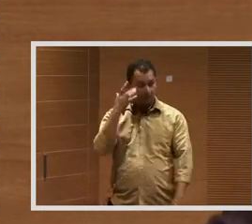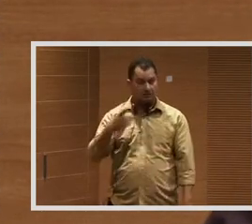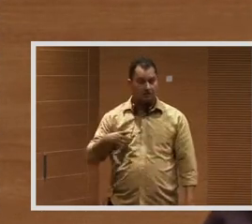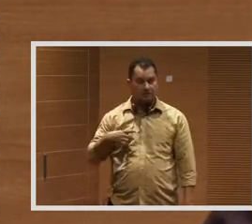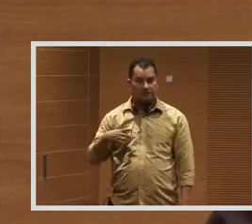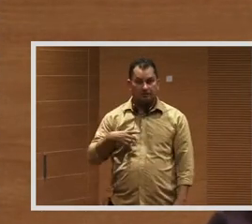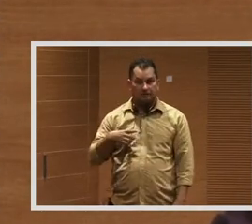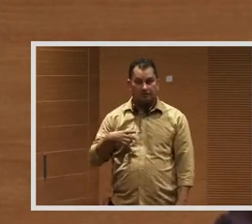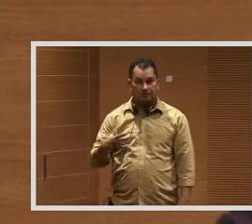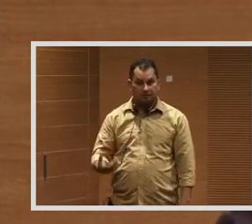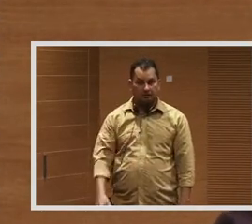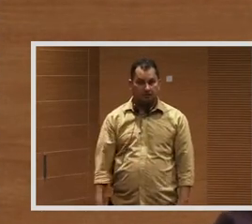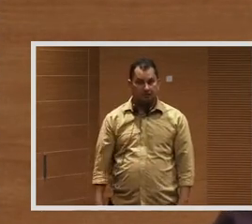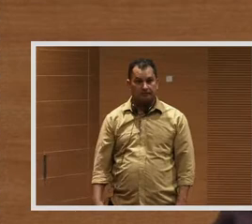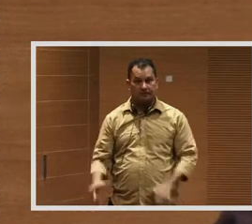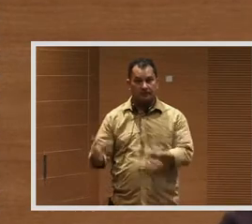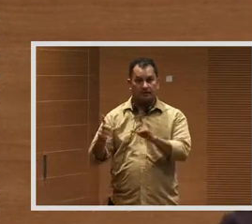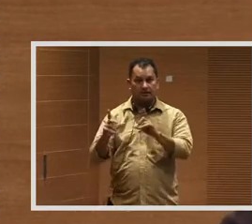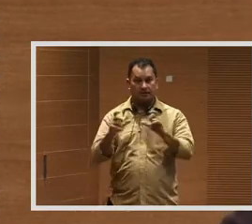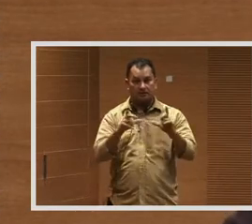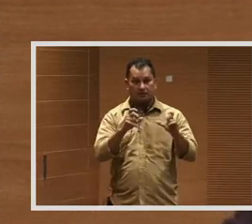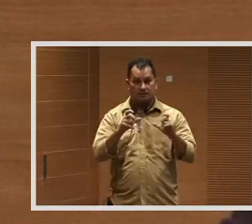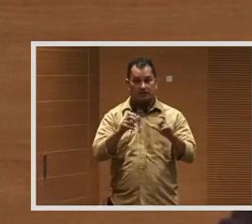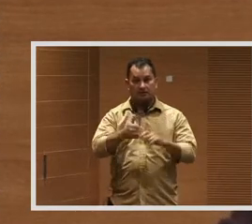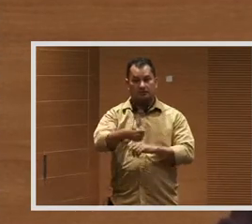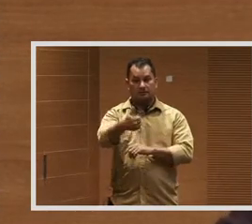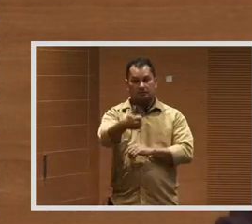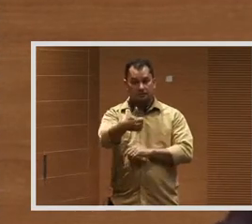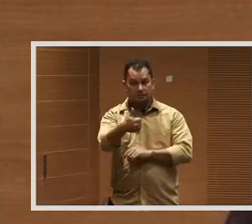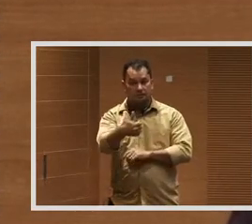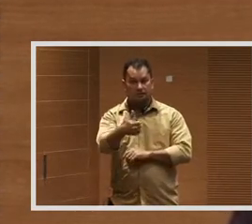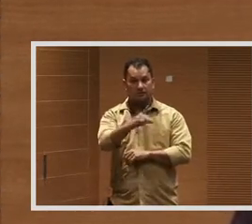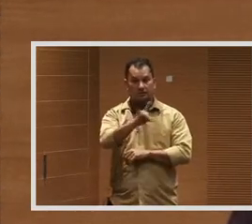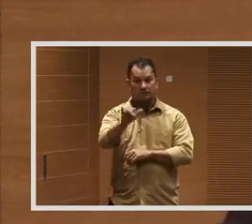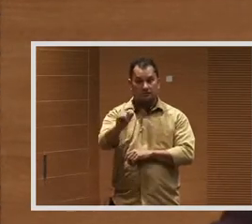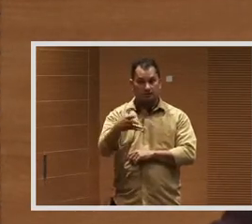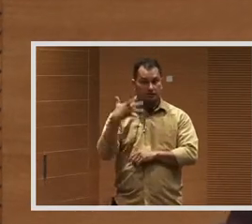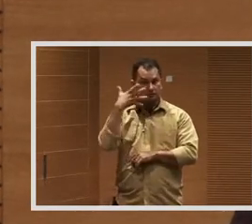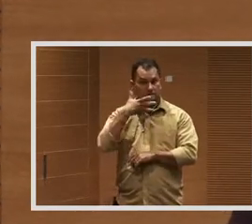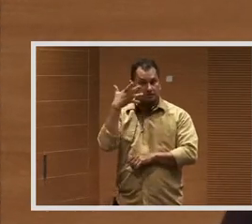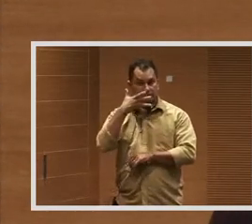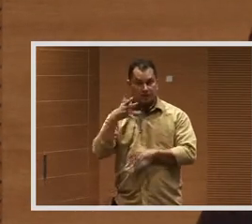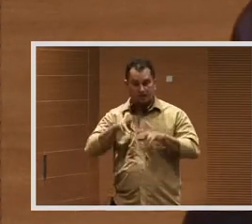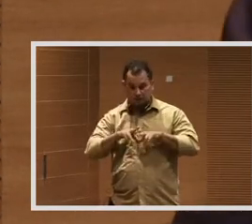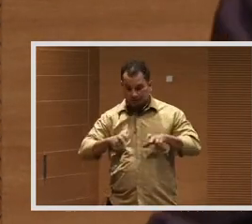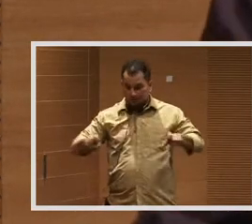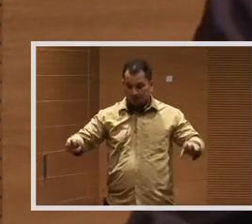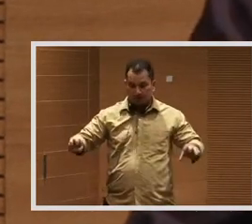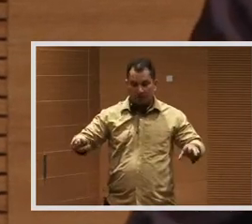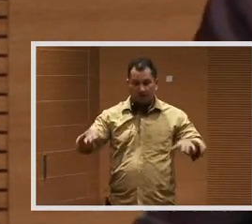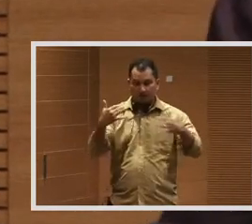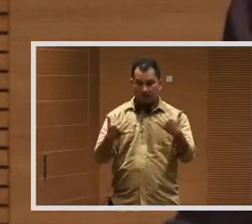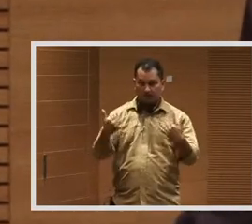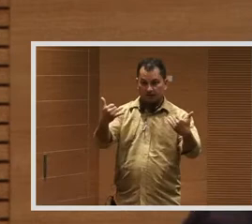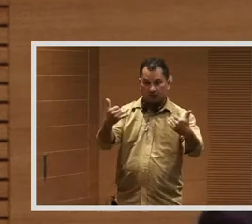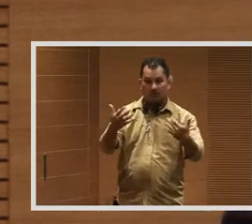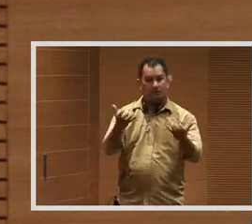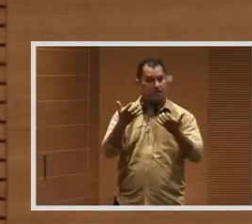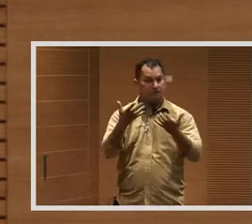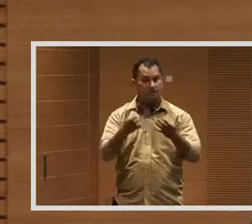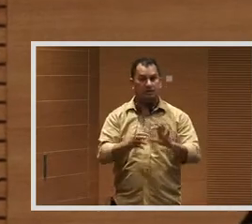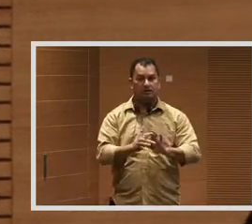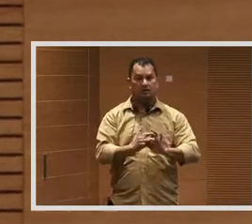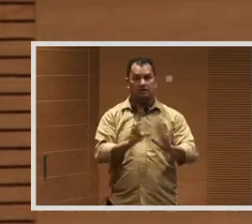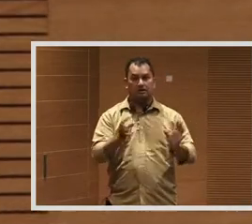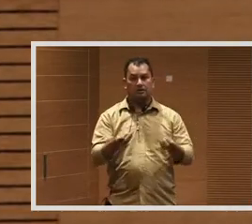tenham fotos do primeiro dia, da mesa, do auditório, que queiram nos fornecer, por